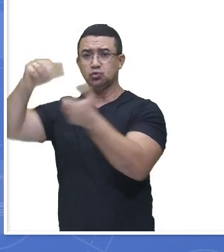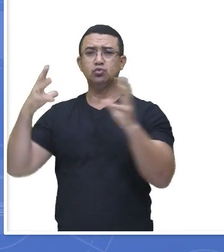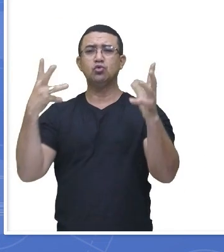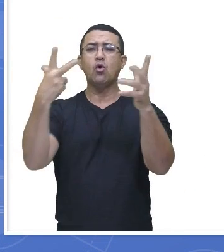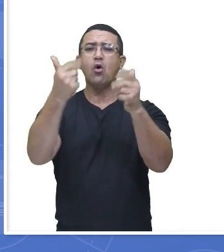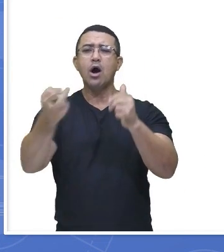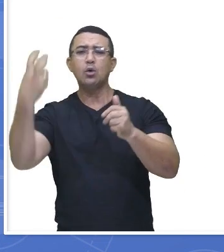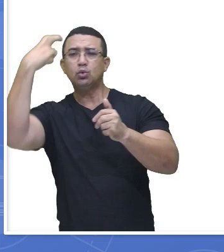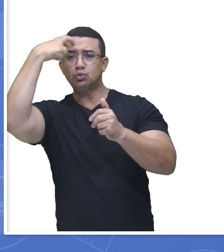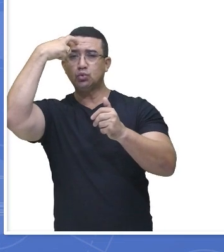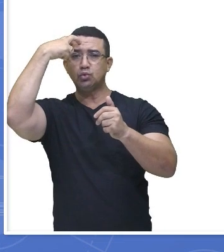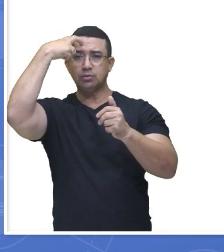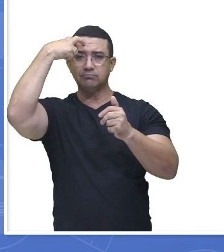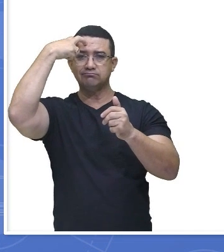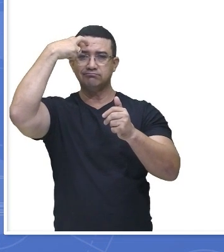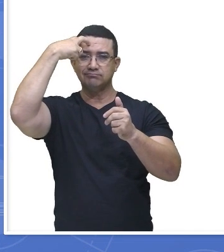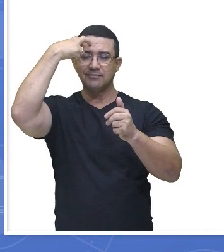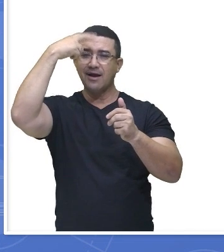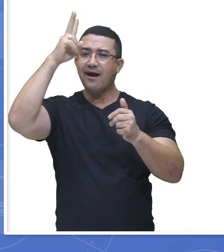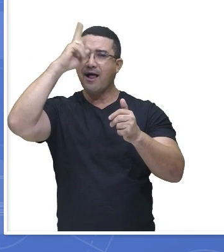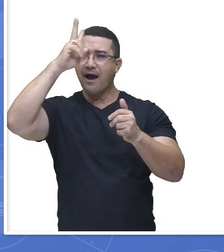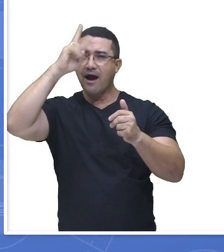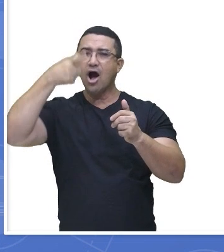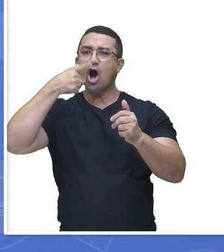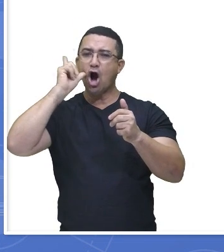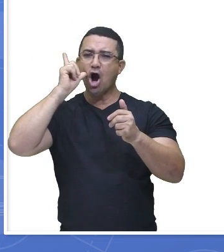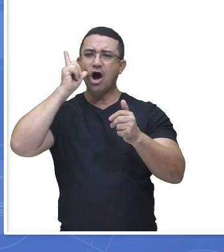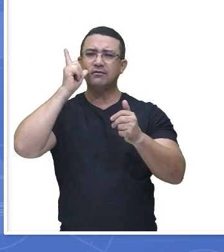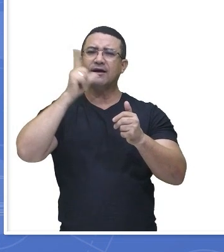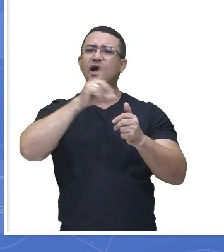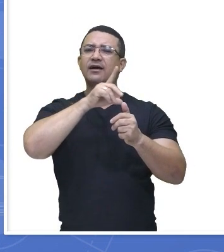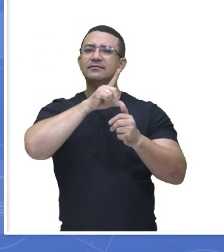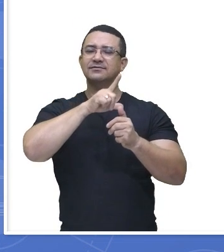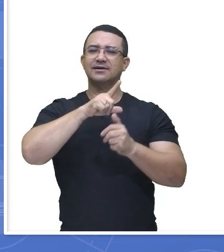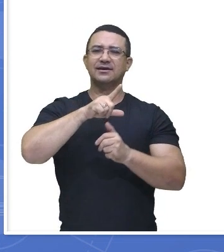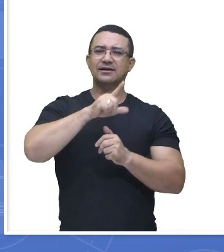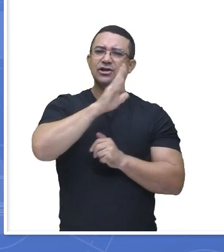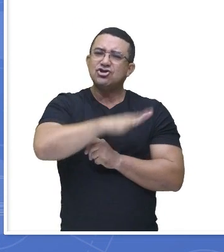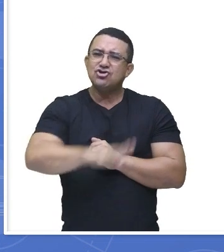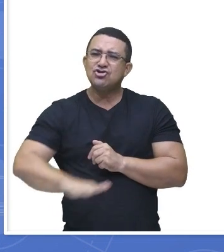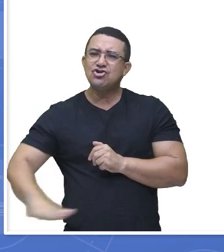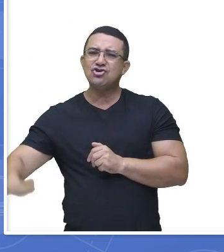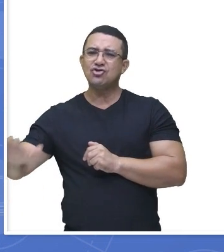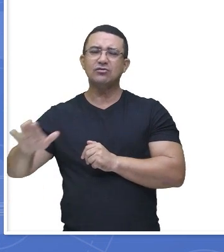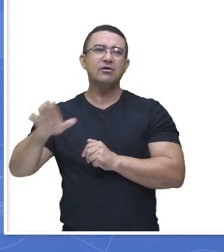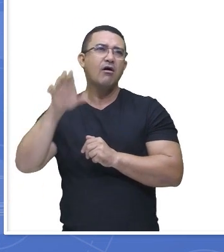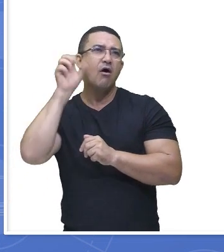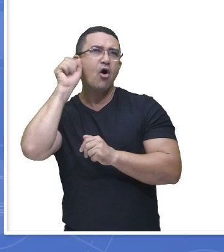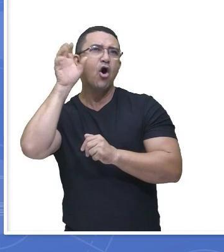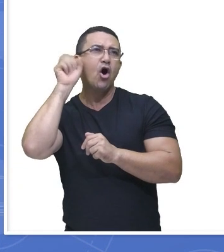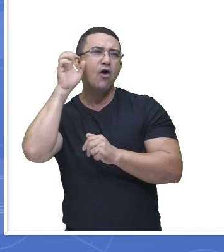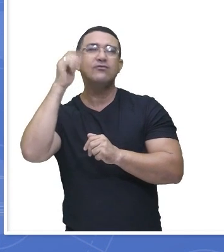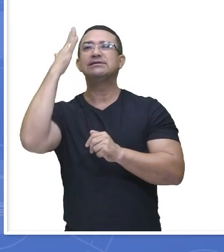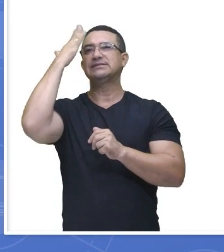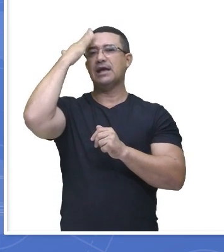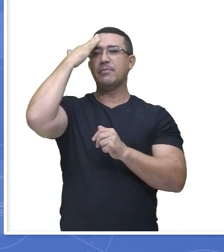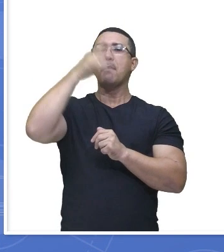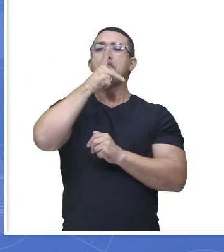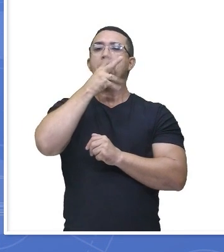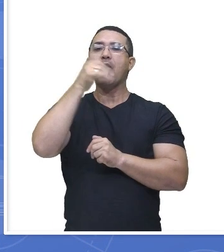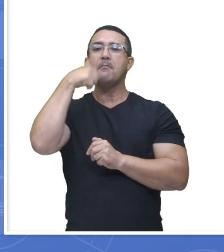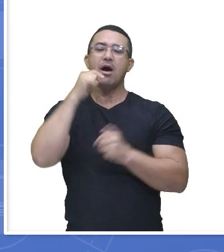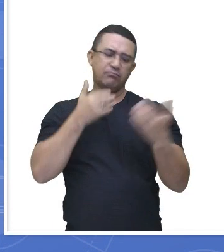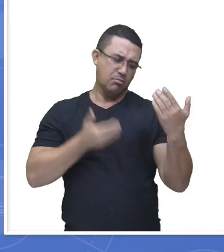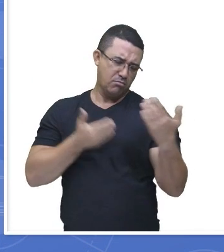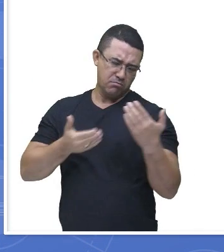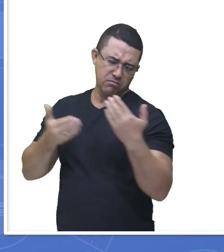culturas. Claro, lembram de ontem? Desde niño que nosotros escuchamos de nuestros padres. Lembram